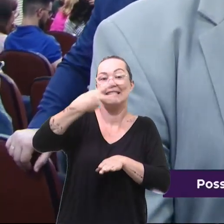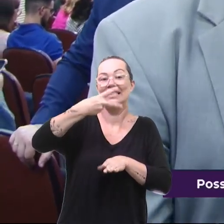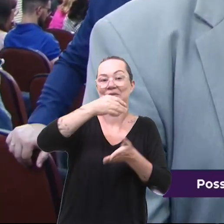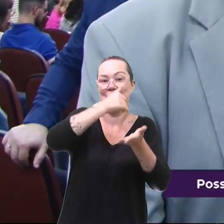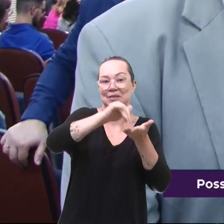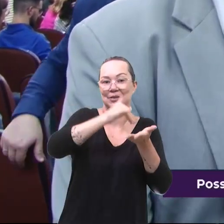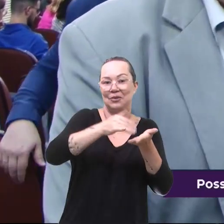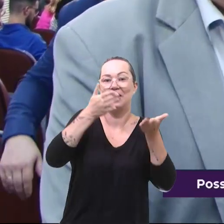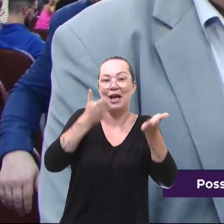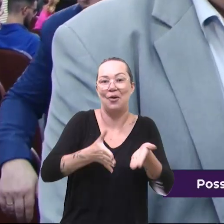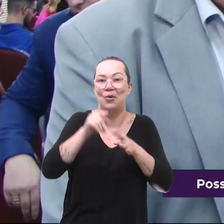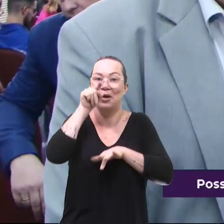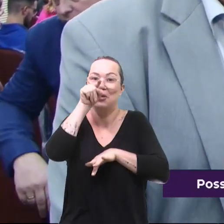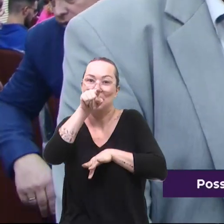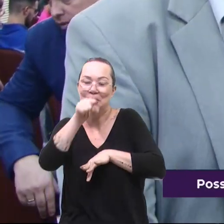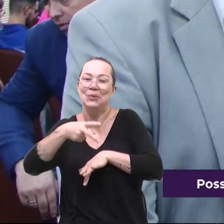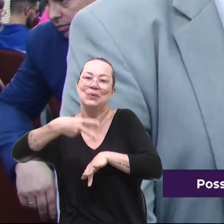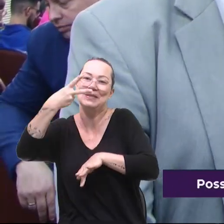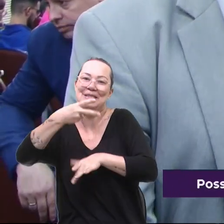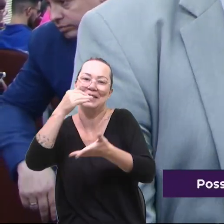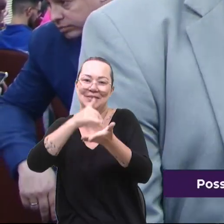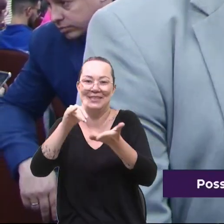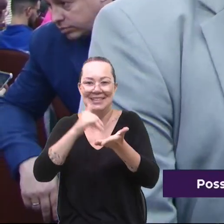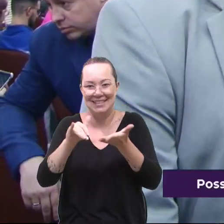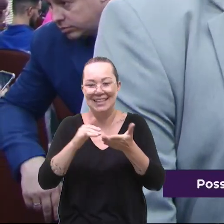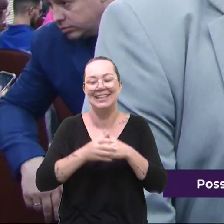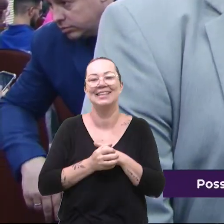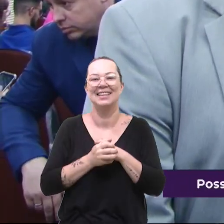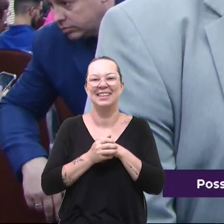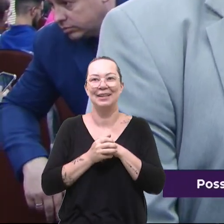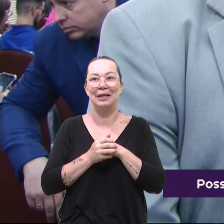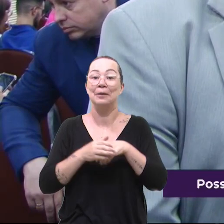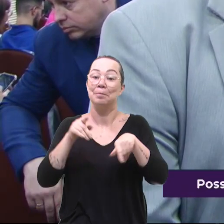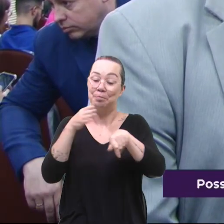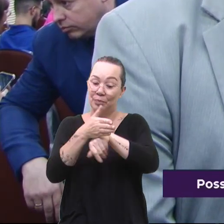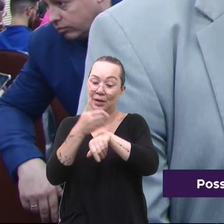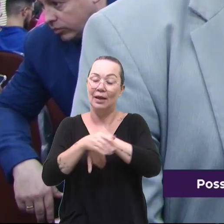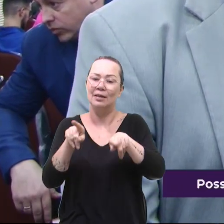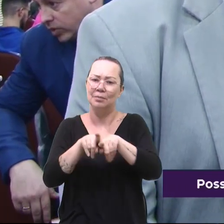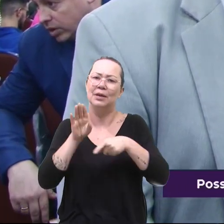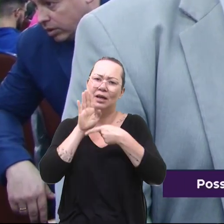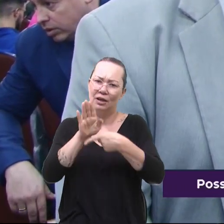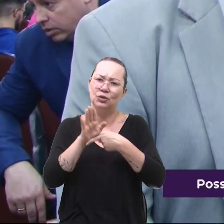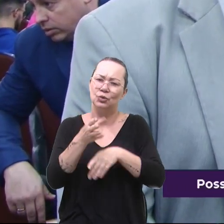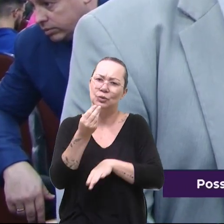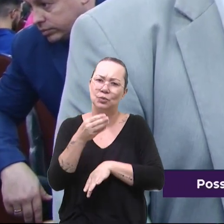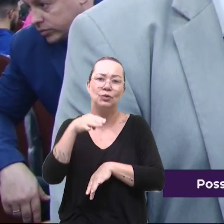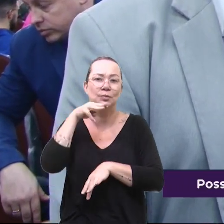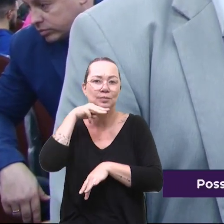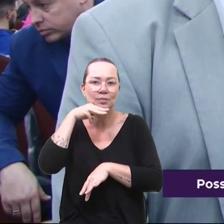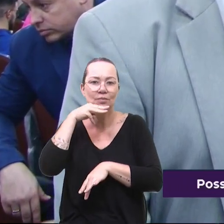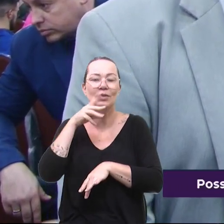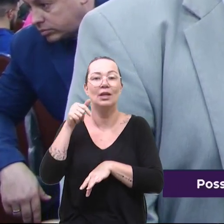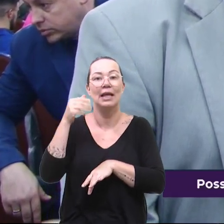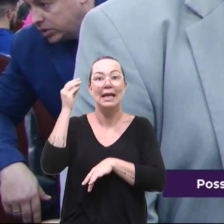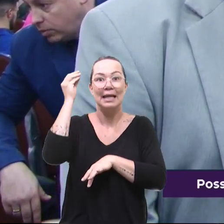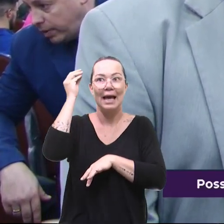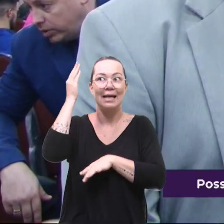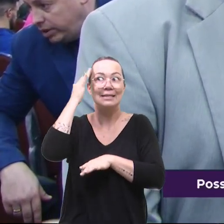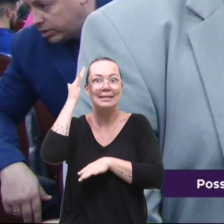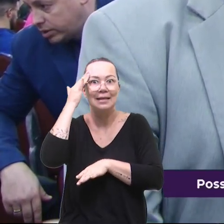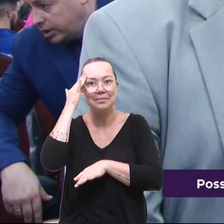agora você se torna o segundo secretário, né? Estar na mesa também vai ajudar muito ela a ter experiência, né?